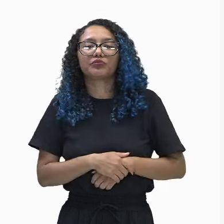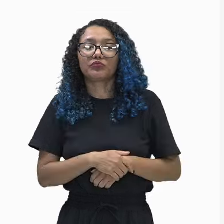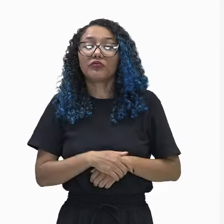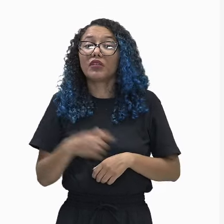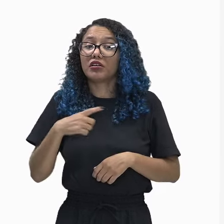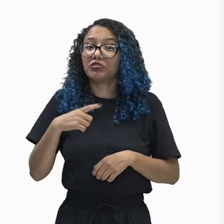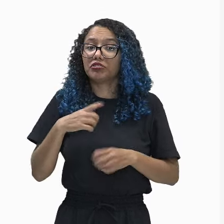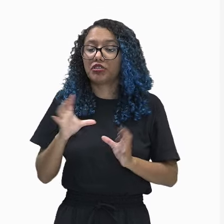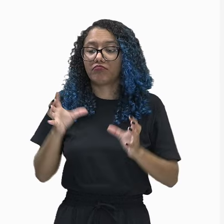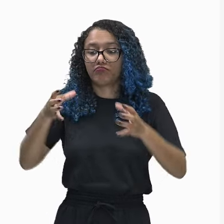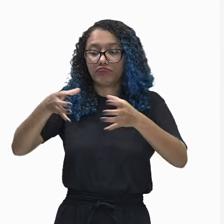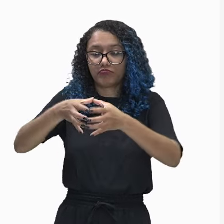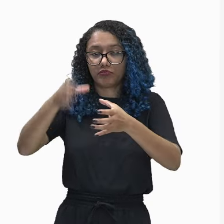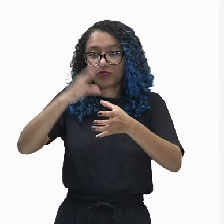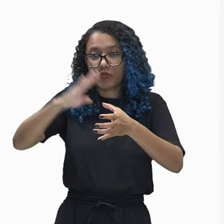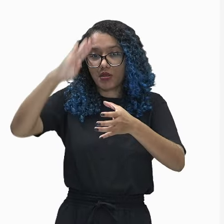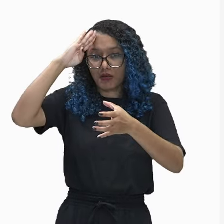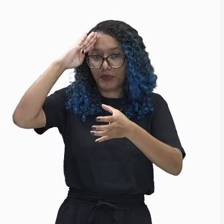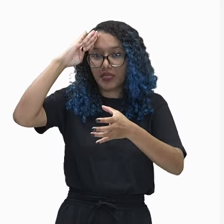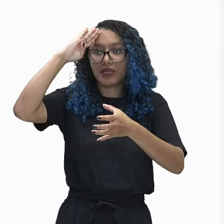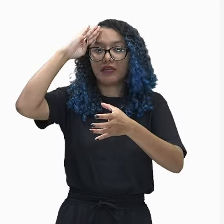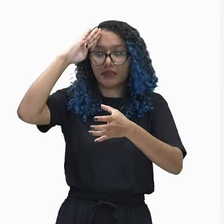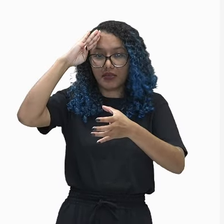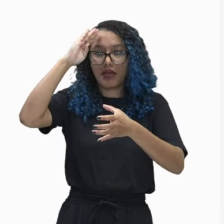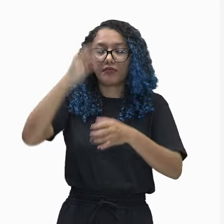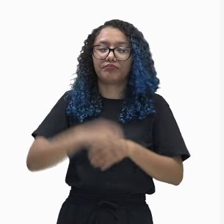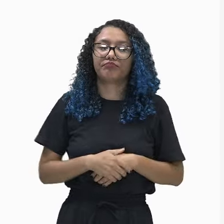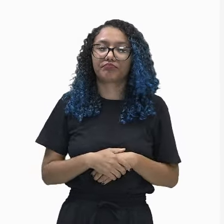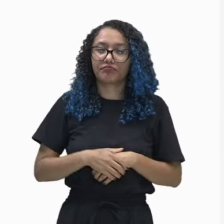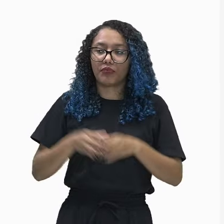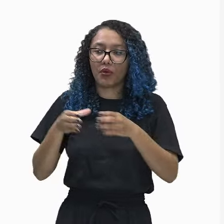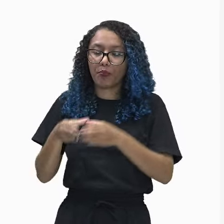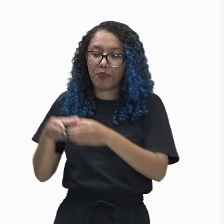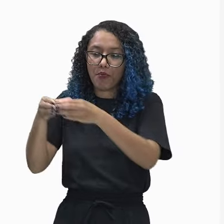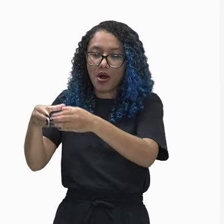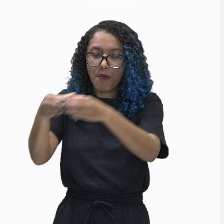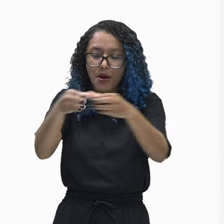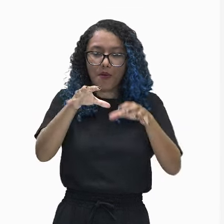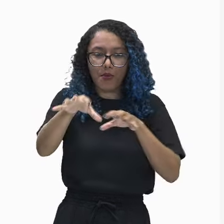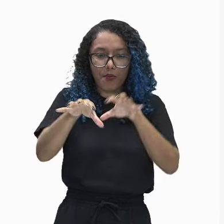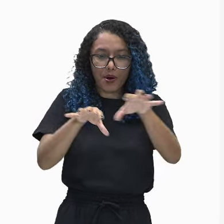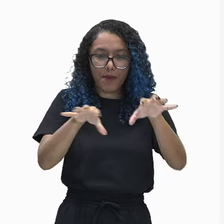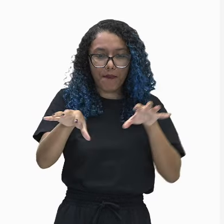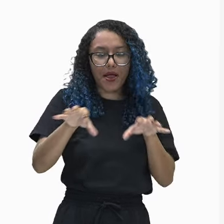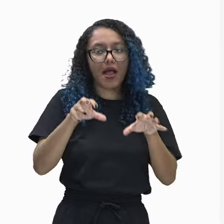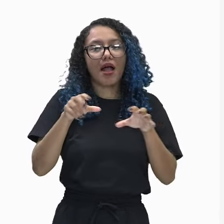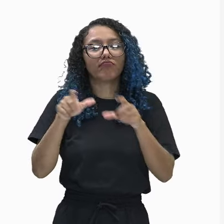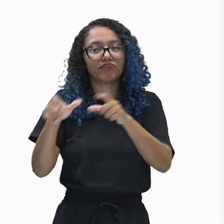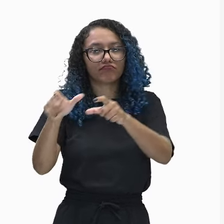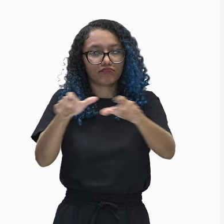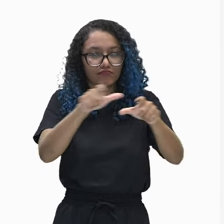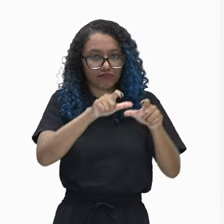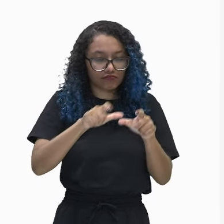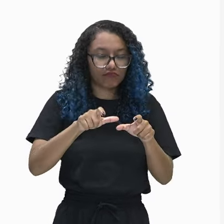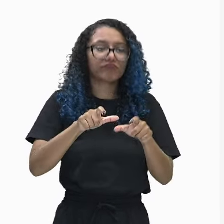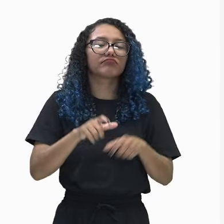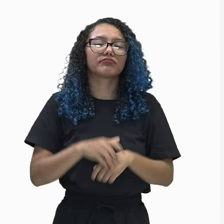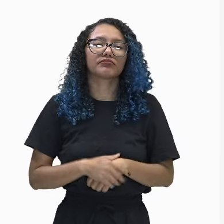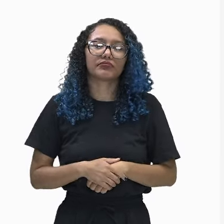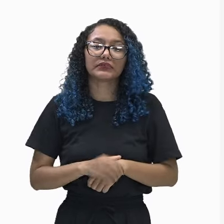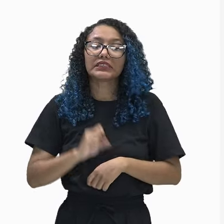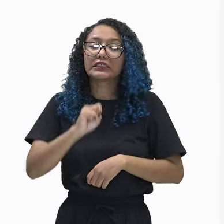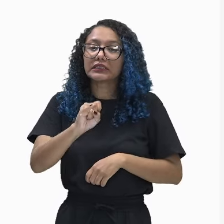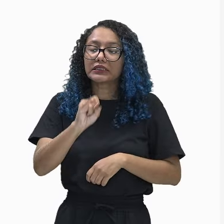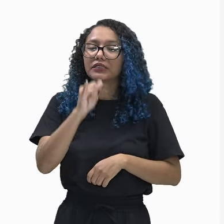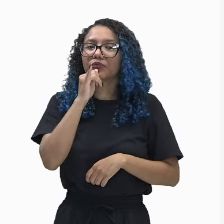e estacionadas estrategicamente nessas regiões. Caso ocorresse alguma